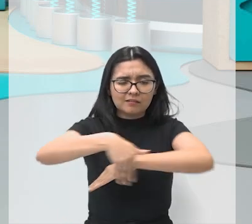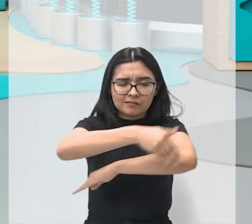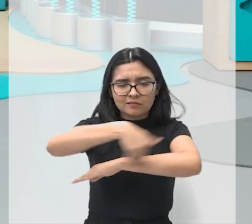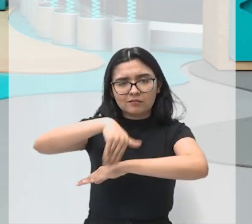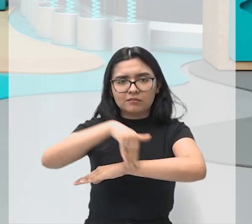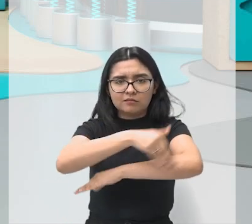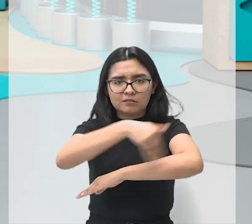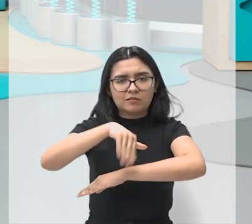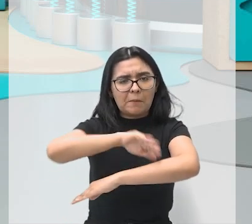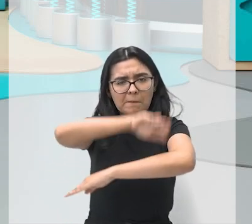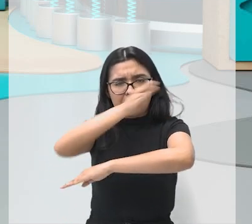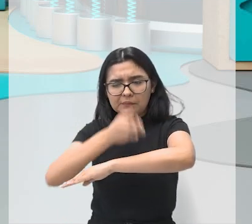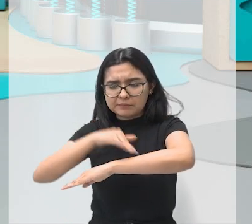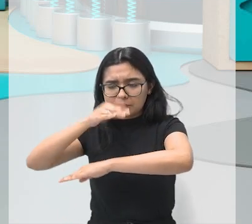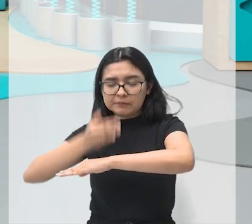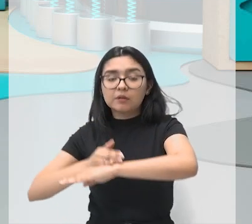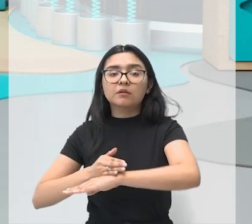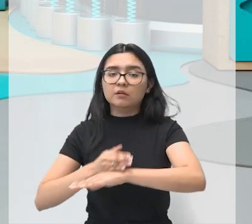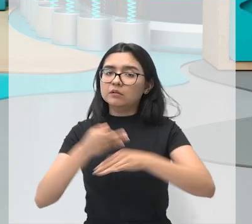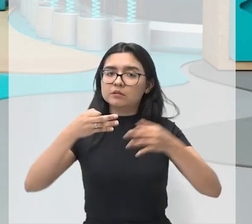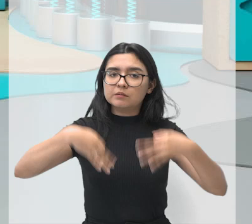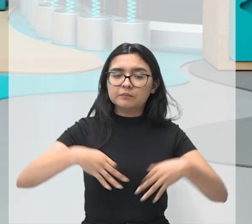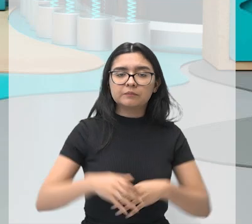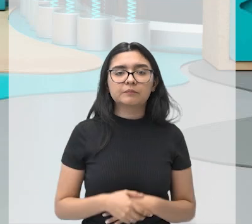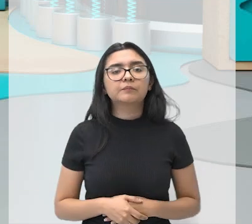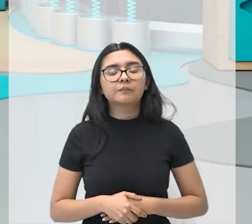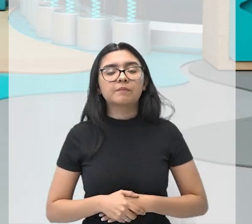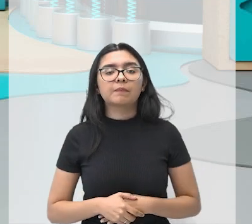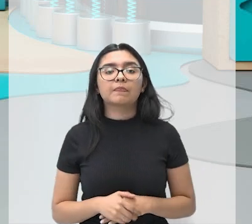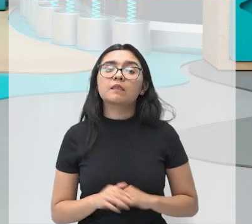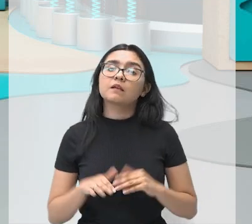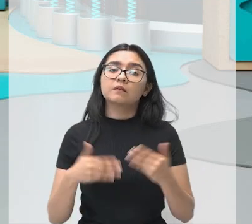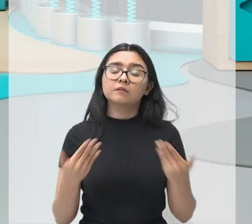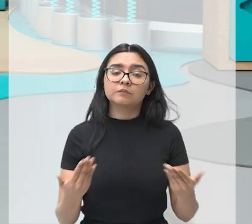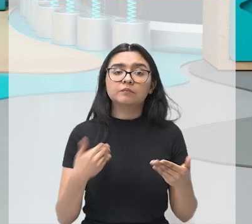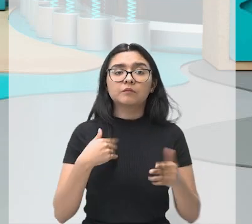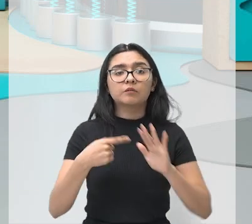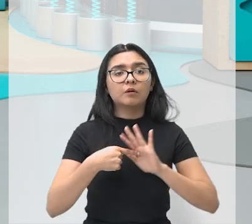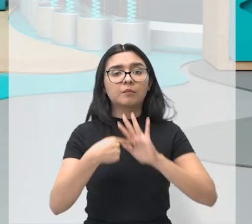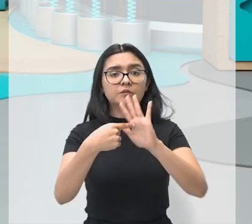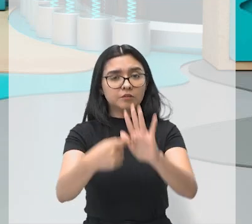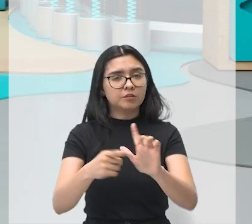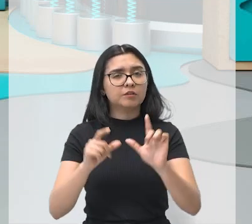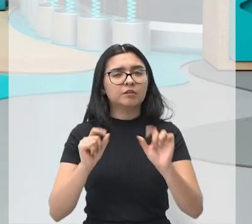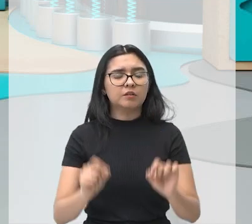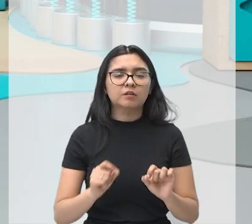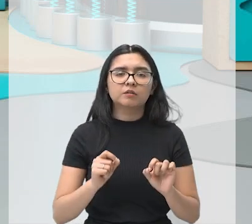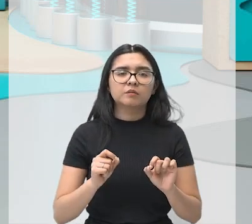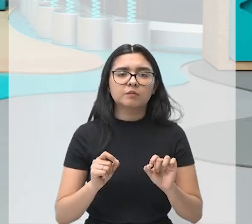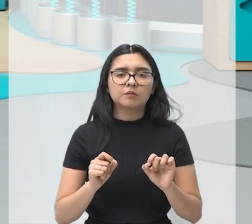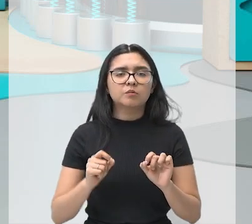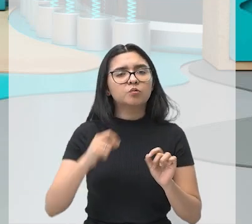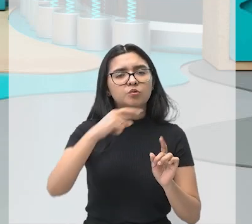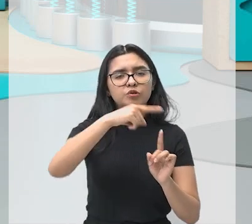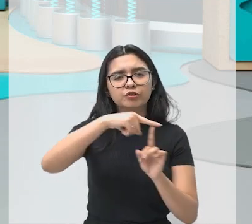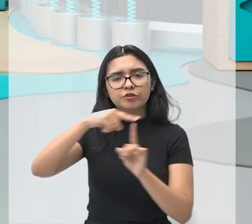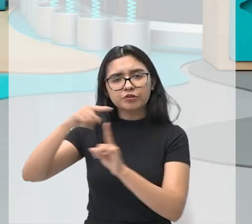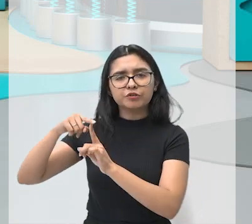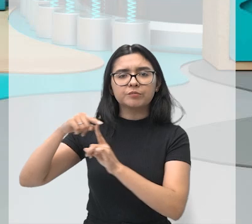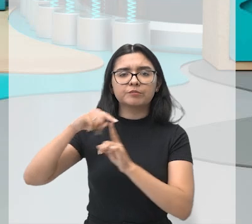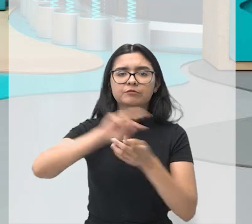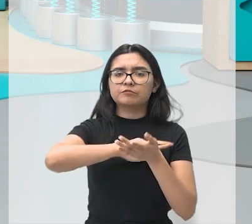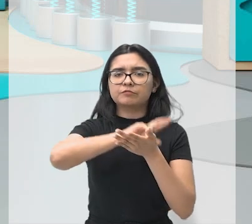estradas montanhosas, ok? Embora eu tenha trazido aqui a configuração dos estilos,